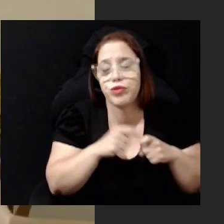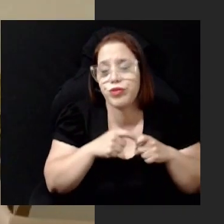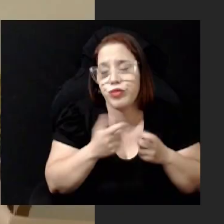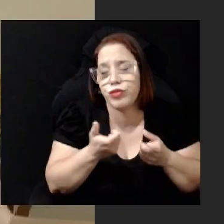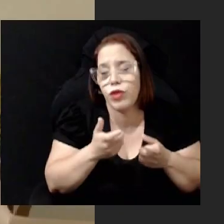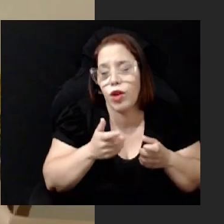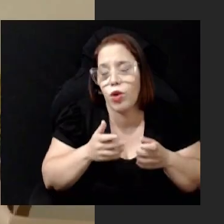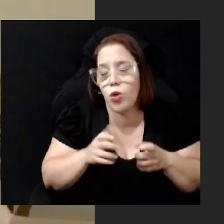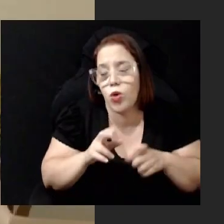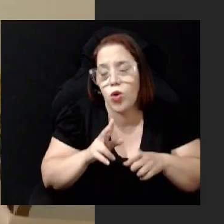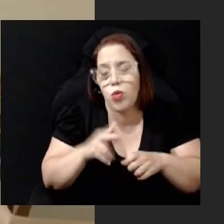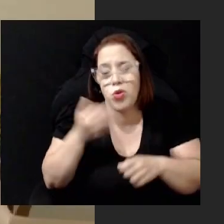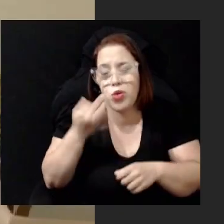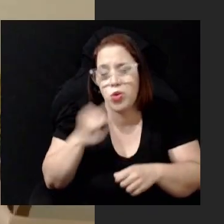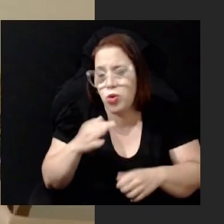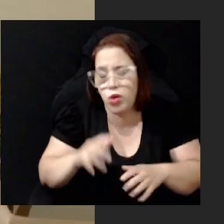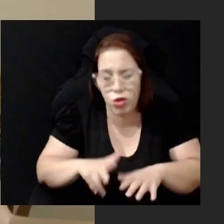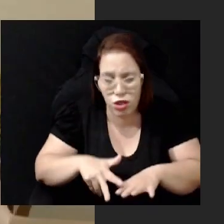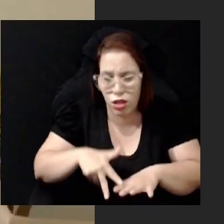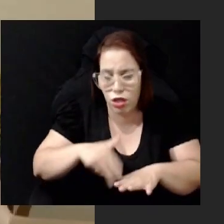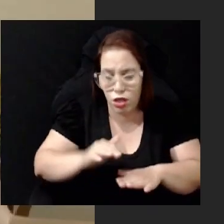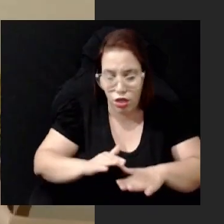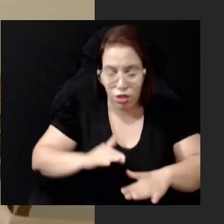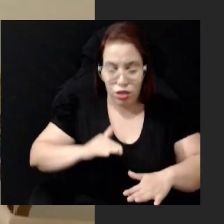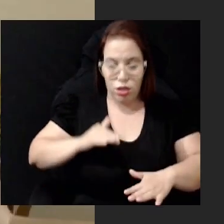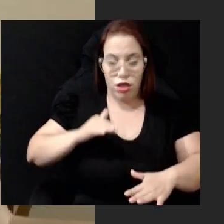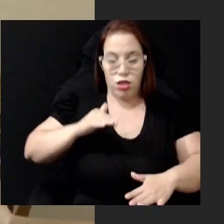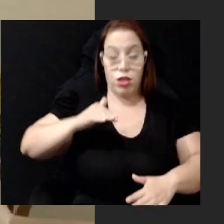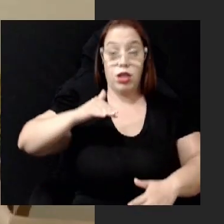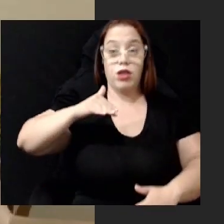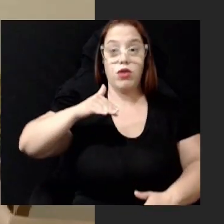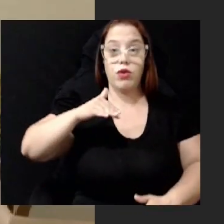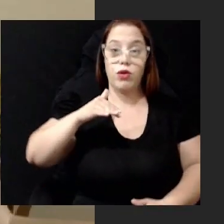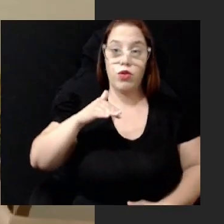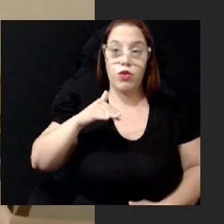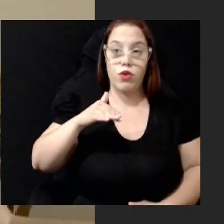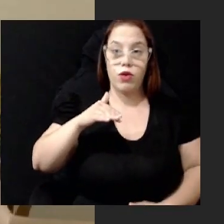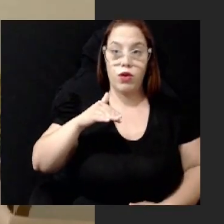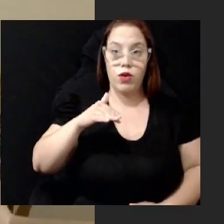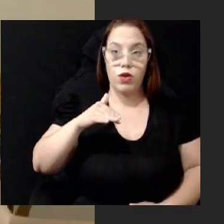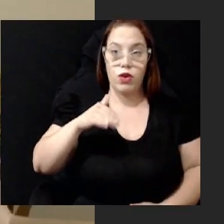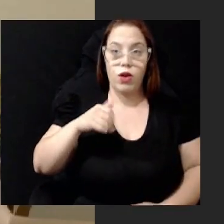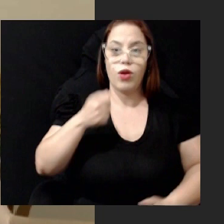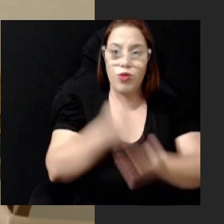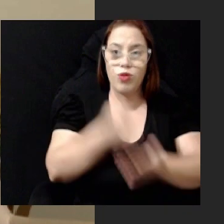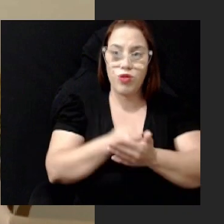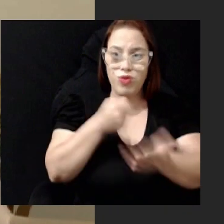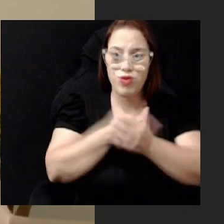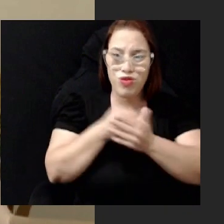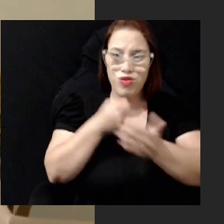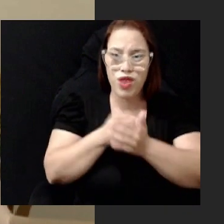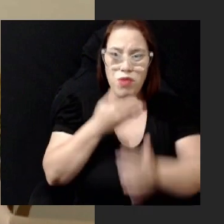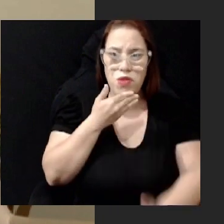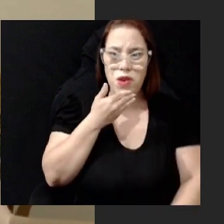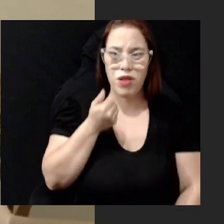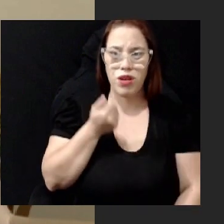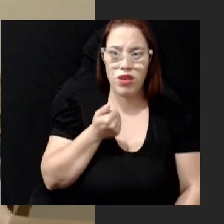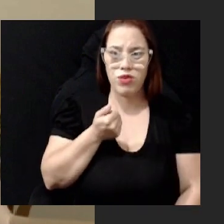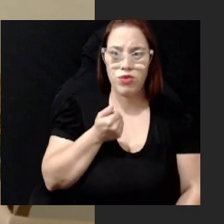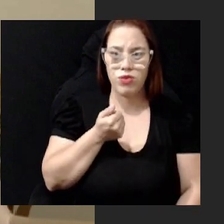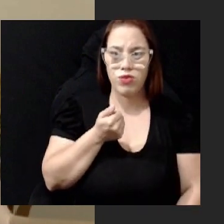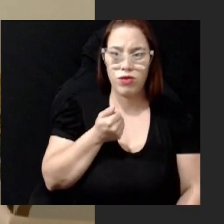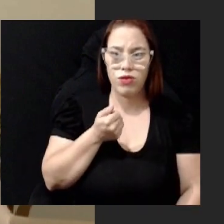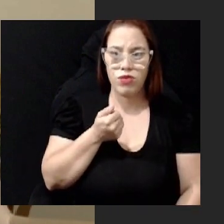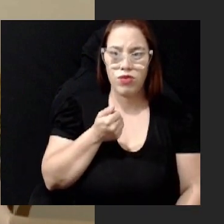médico como dor do crescimento, que acontece mesmo. Mas aquela dor, de novo, persistente, que ao invés de melhorar, ela se